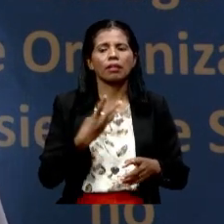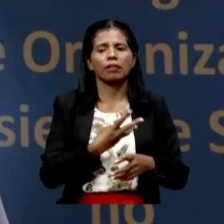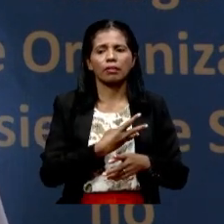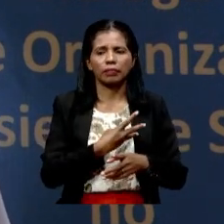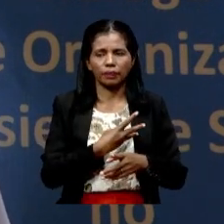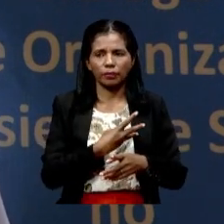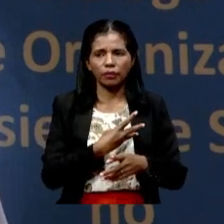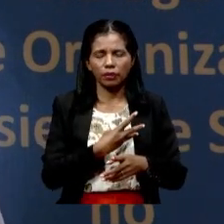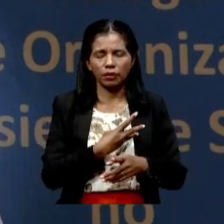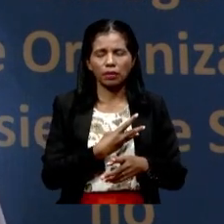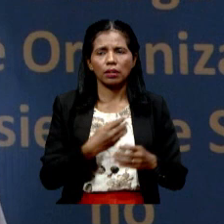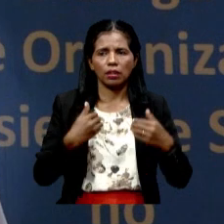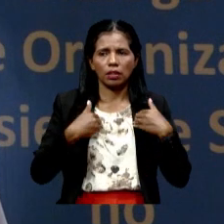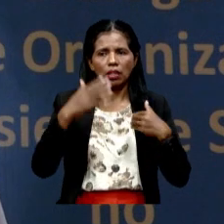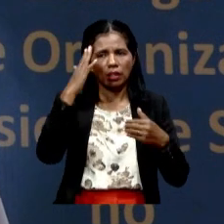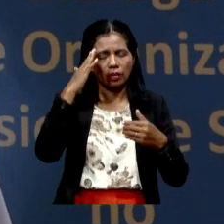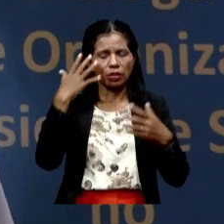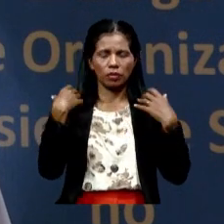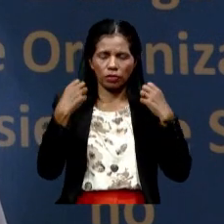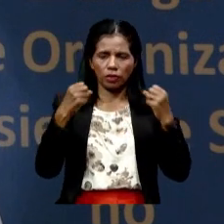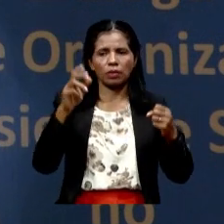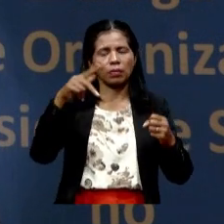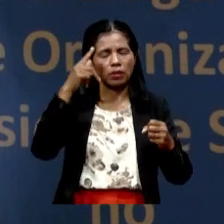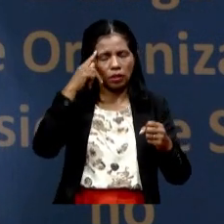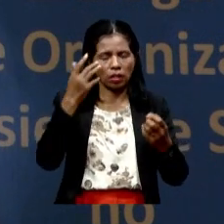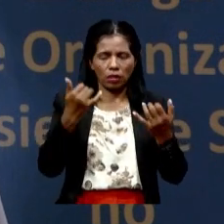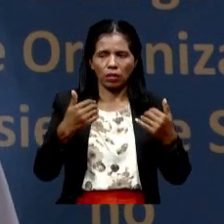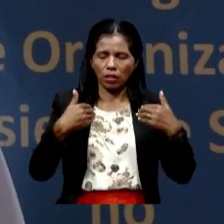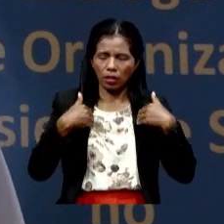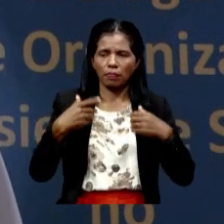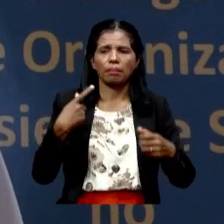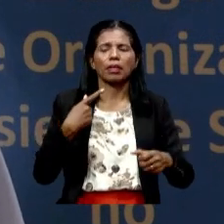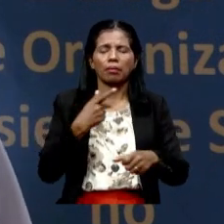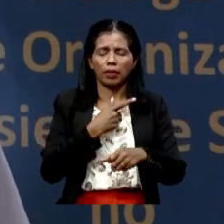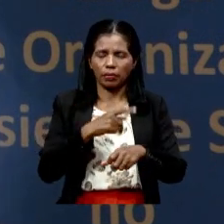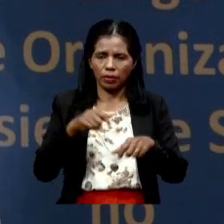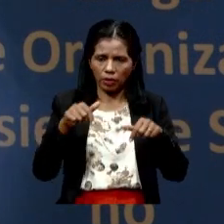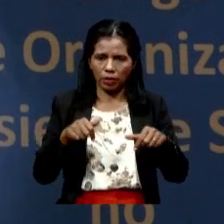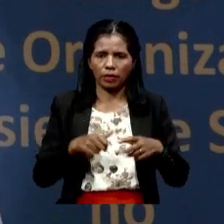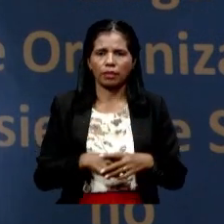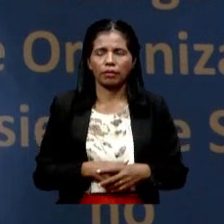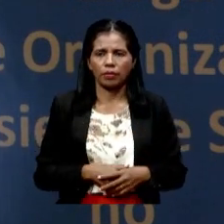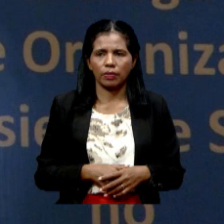ita iha anu en katak forsa politika ne bema kagora iha gubernasaun ida ne parlamento ida ne ne